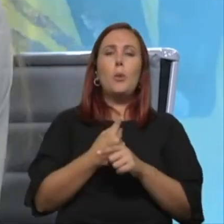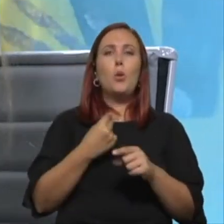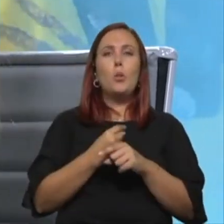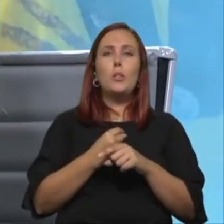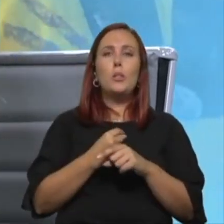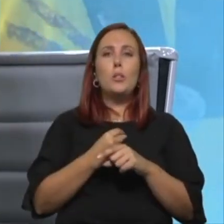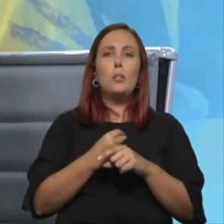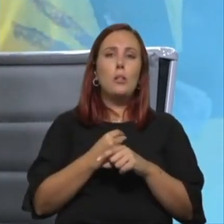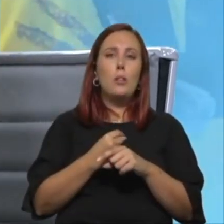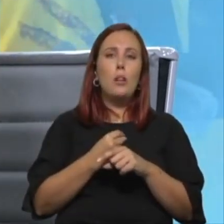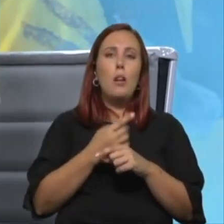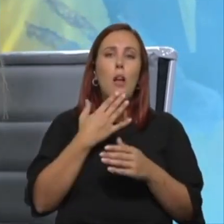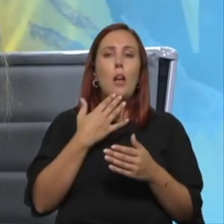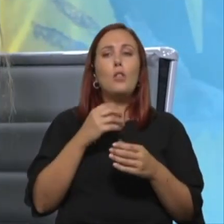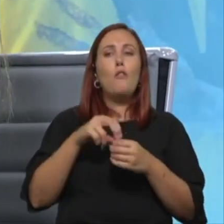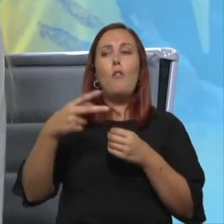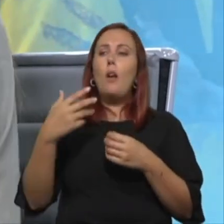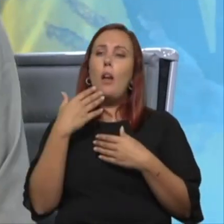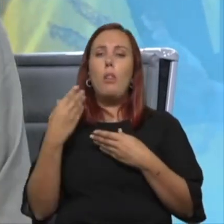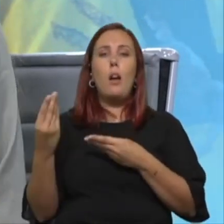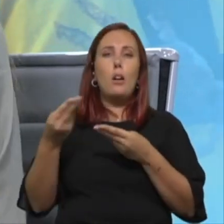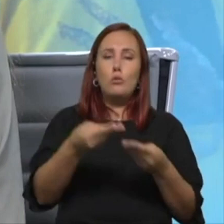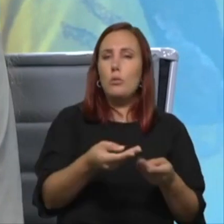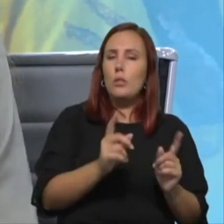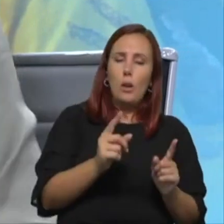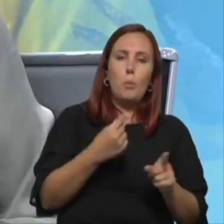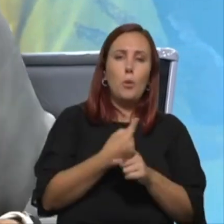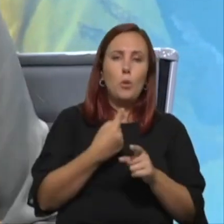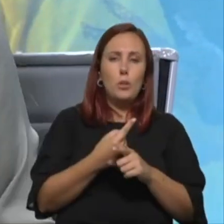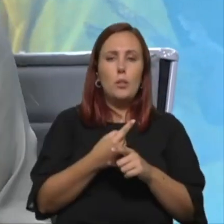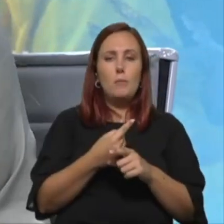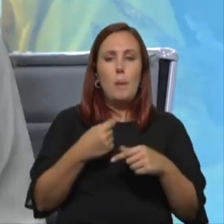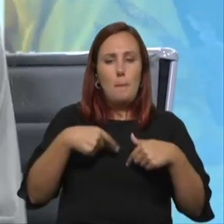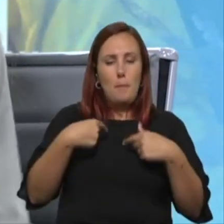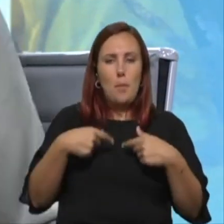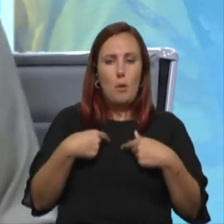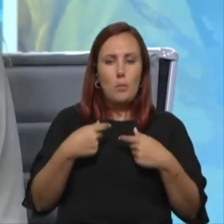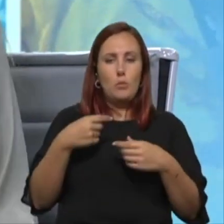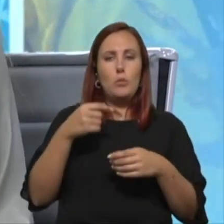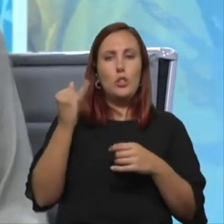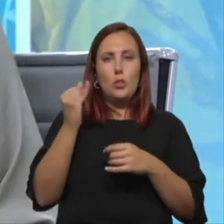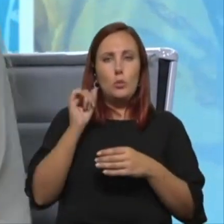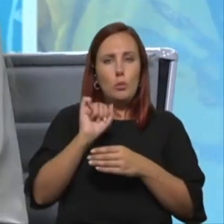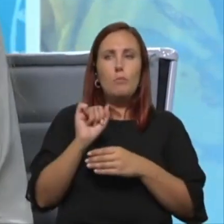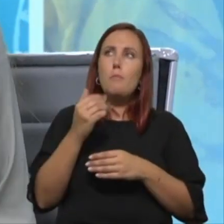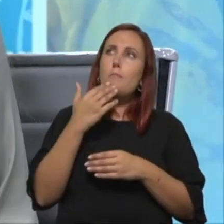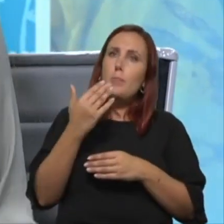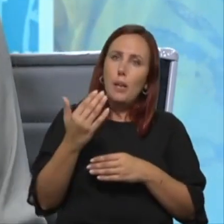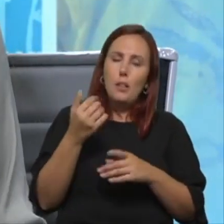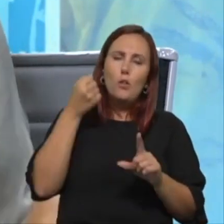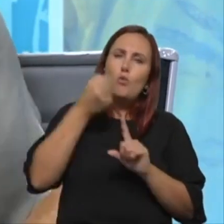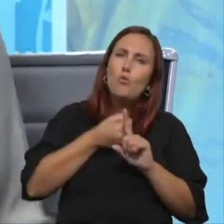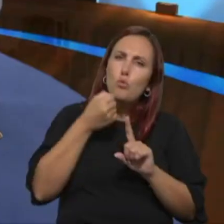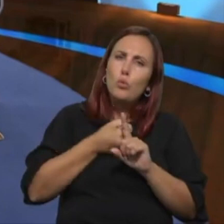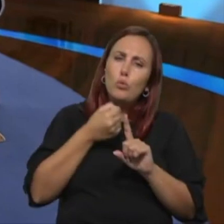ser proporcionado de fora, não é? Tem que ser algo que tem que ser reivindicado, pedido, tem que se lutar pela